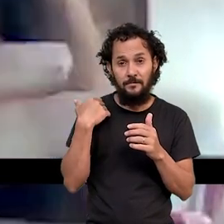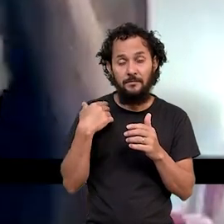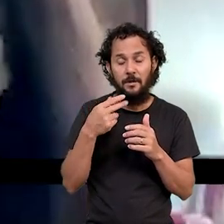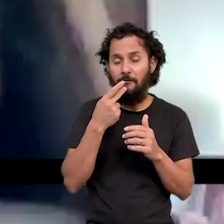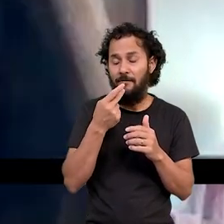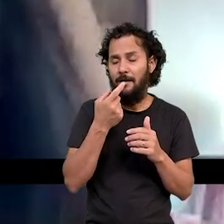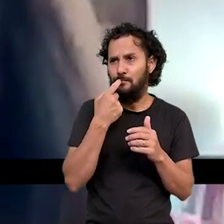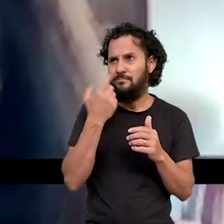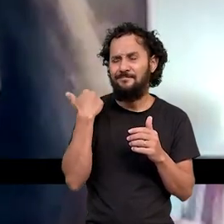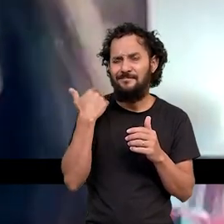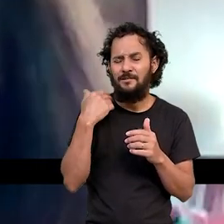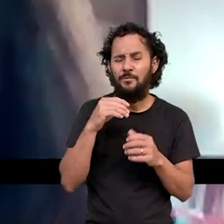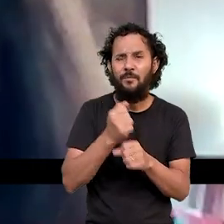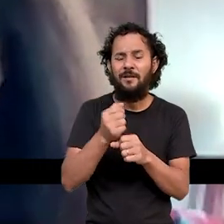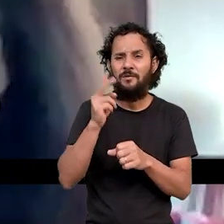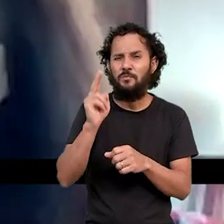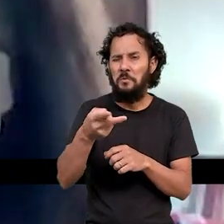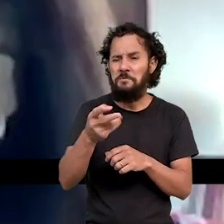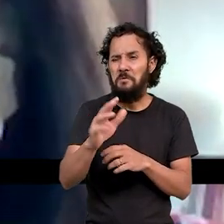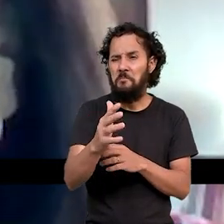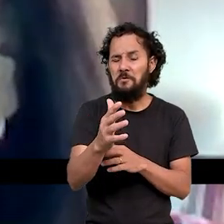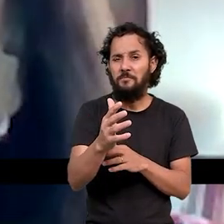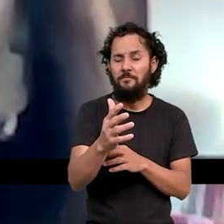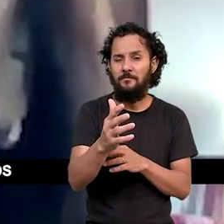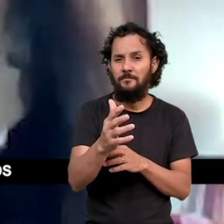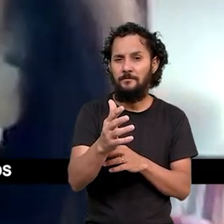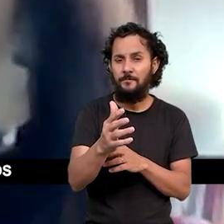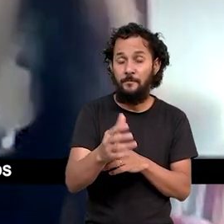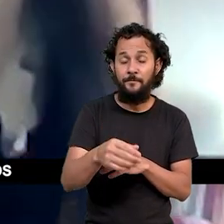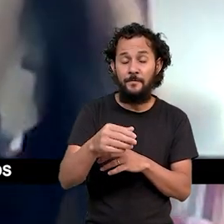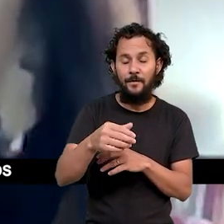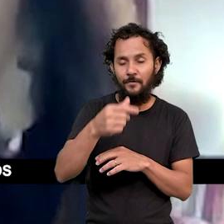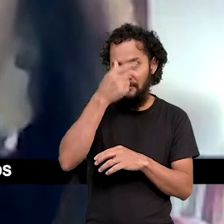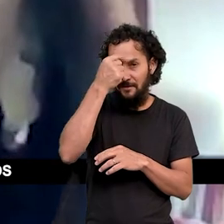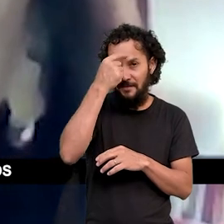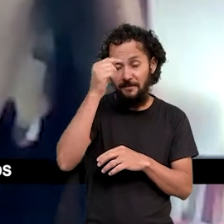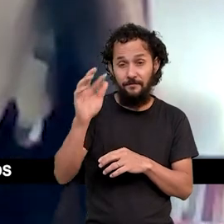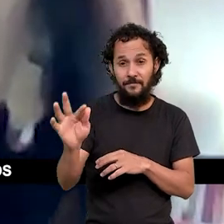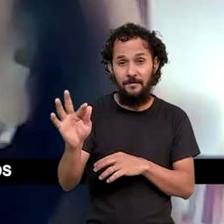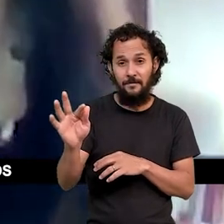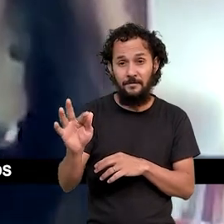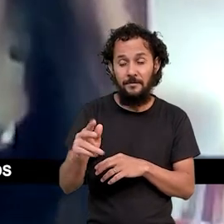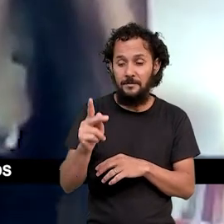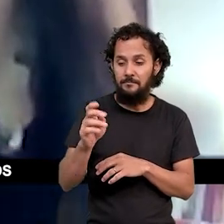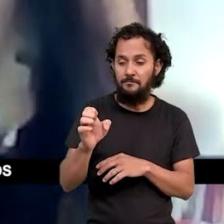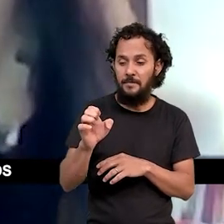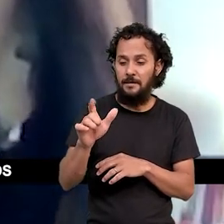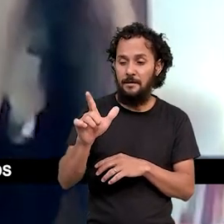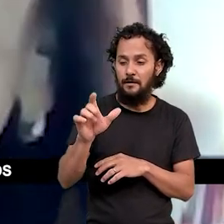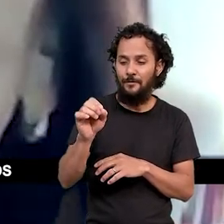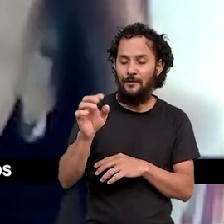Recentemente, isso eu falo recentemente, em 2000 mais ou menos, a Universidade Federal